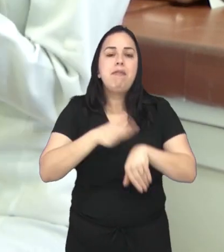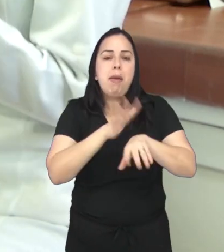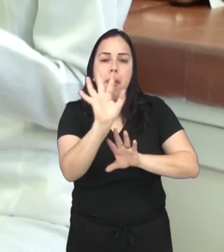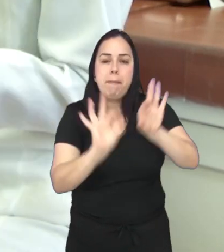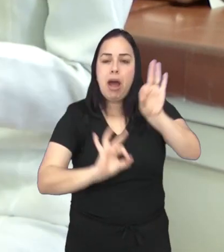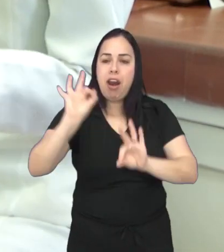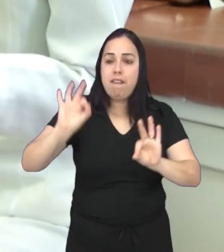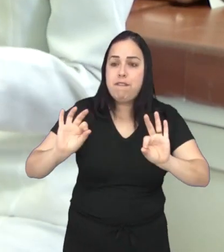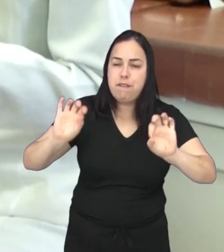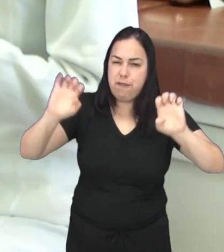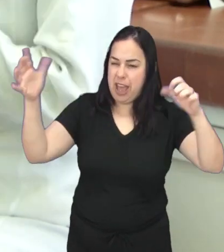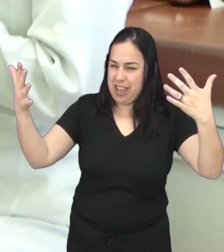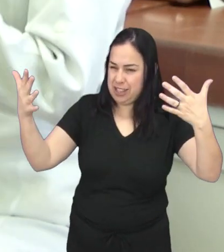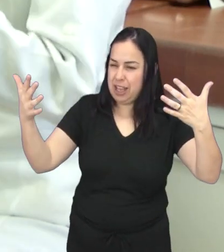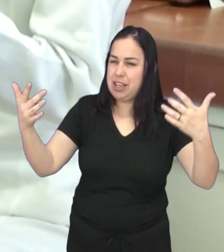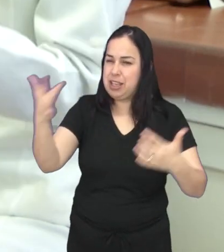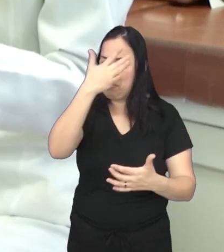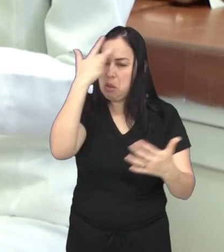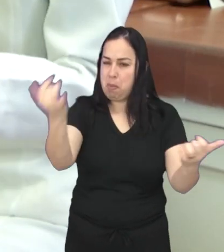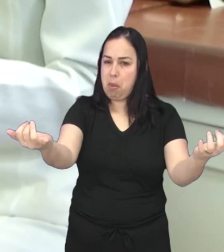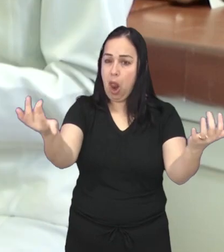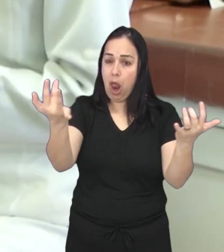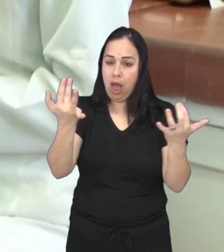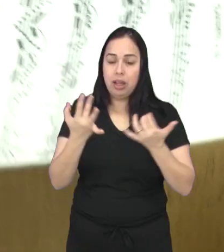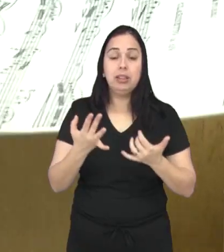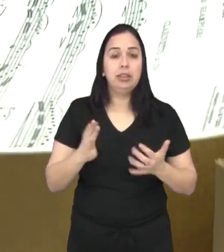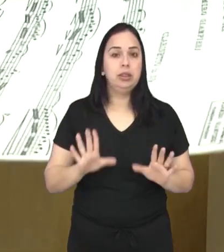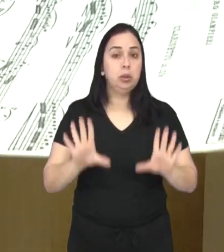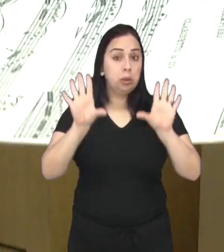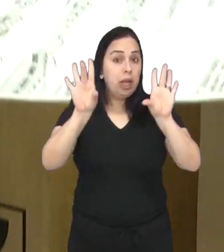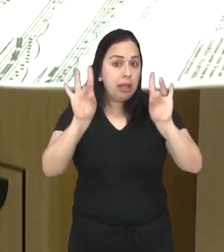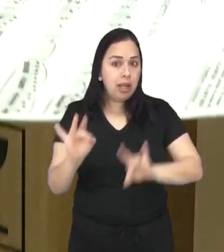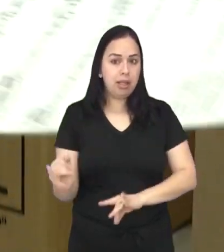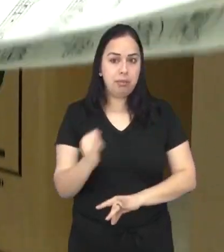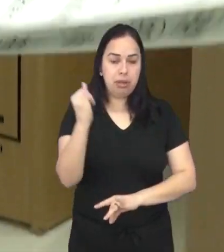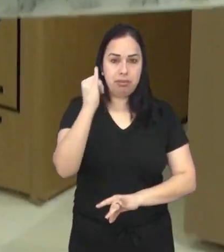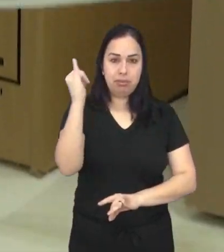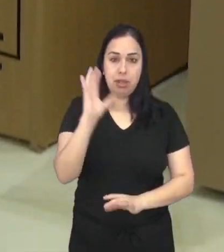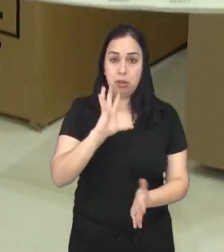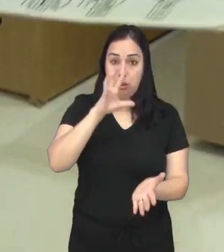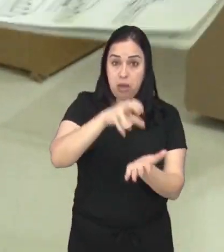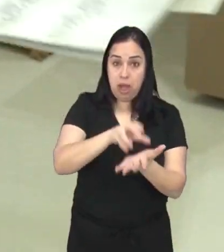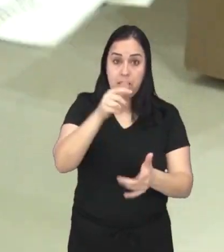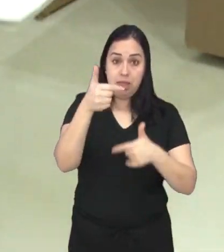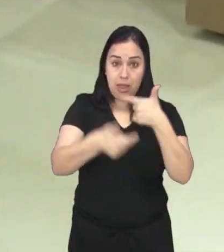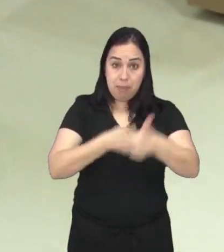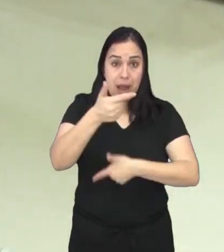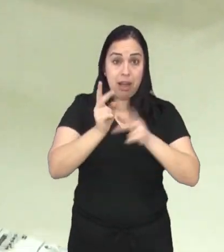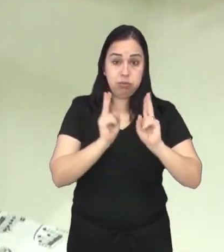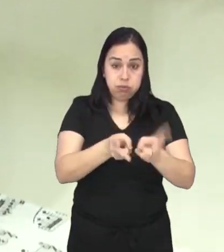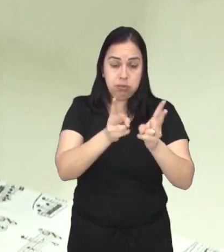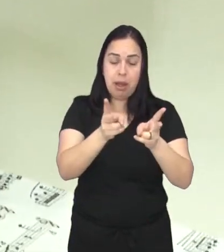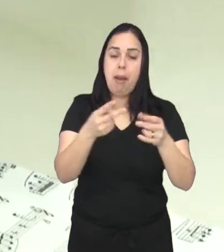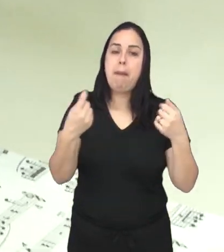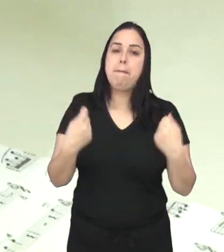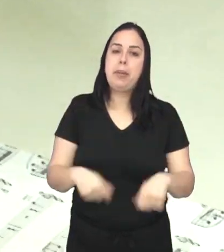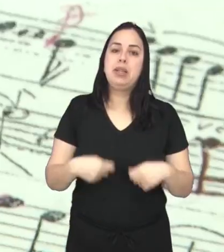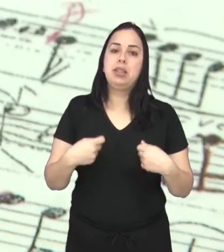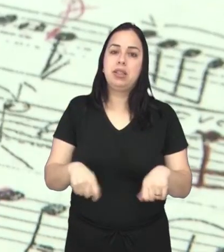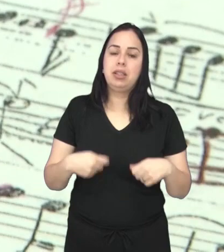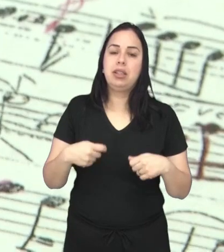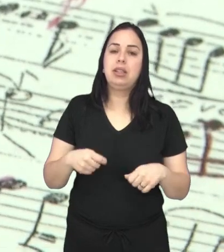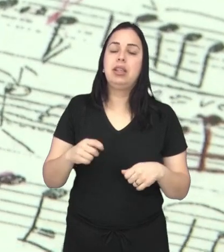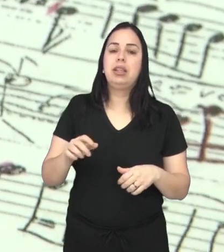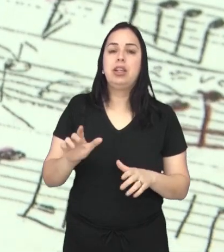inúmeros bailes, né? Ele fazia a festa aqui em São José. Detalhe importante: para o CDM continuar funcionando,